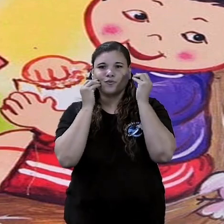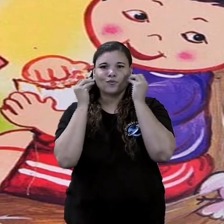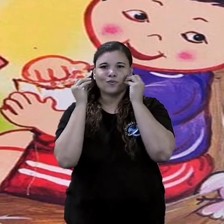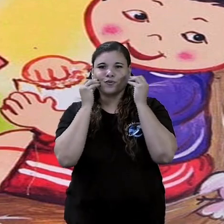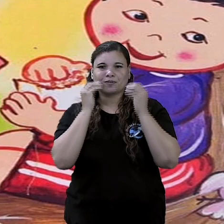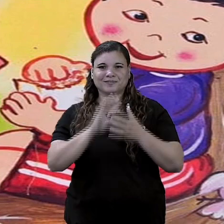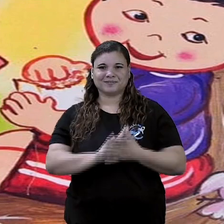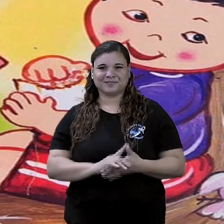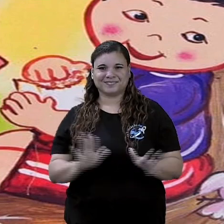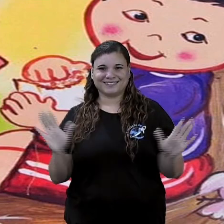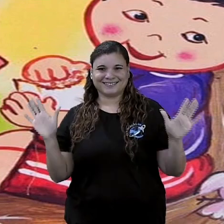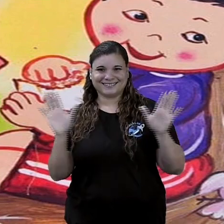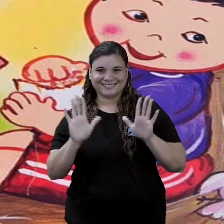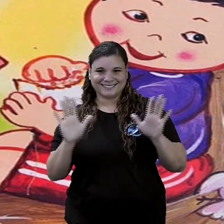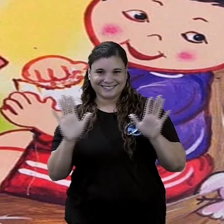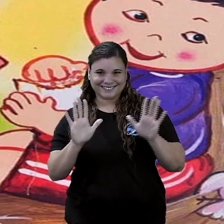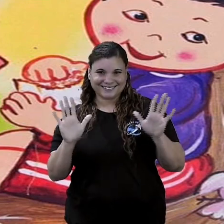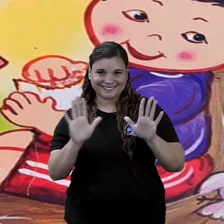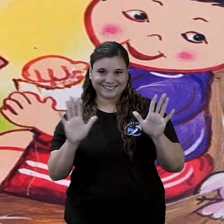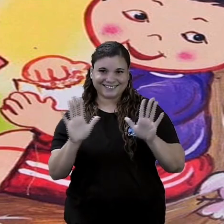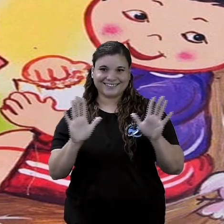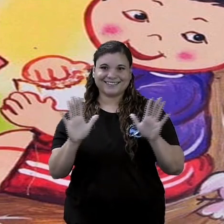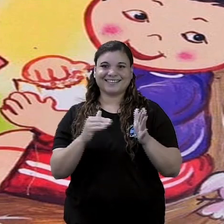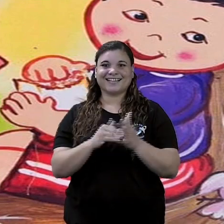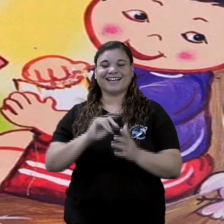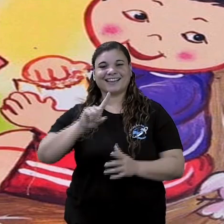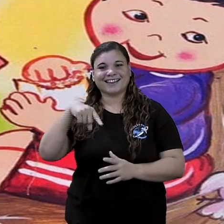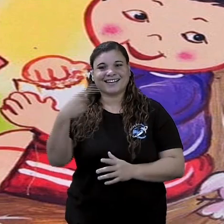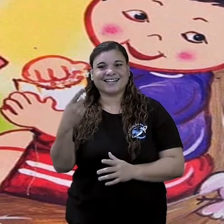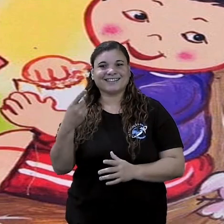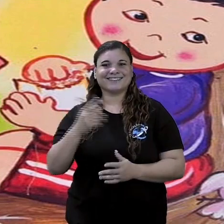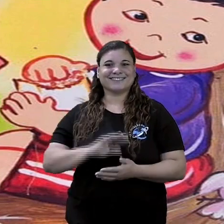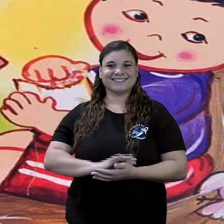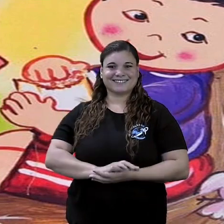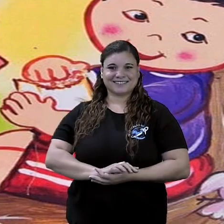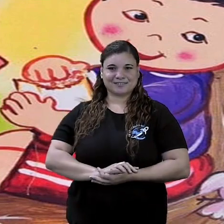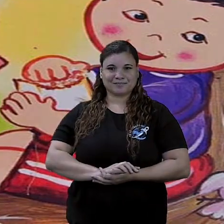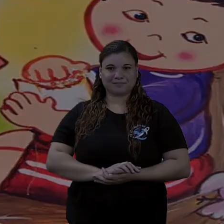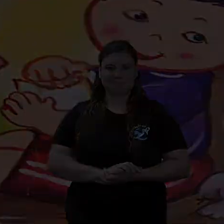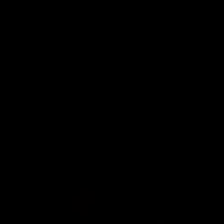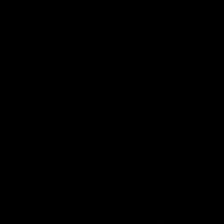com Deus e eu aguardo cada um de vocês na nossa próxima aula. Tchau!